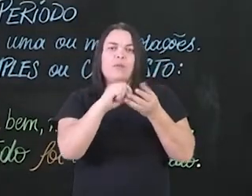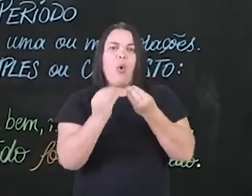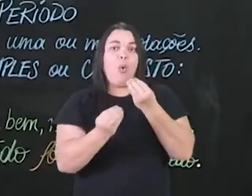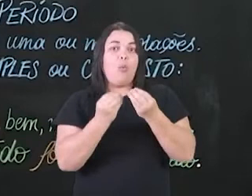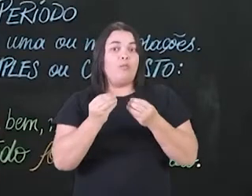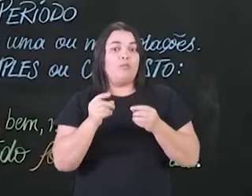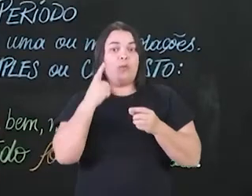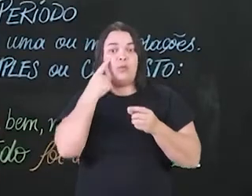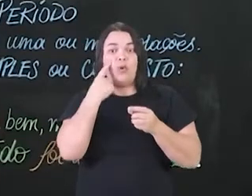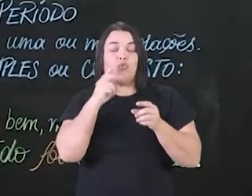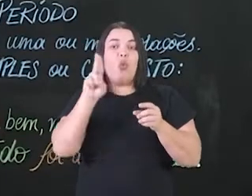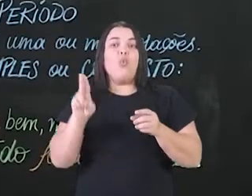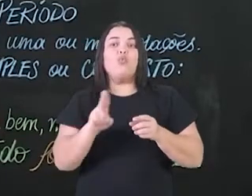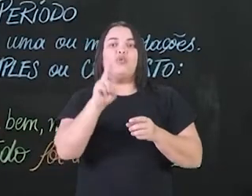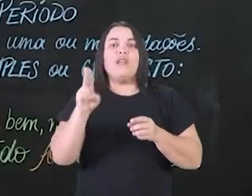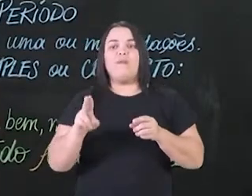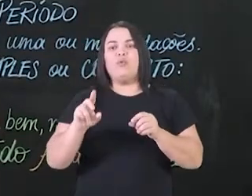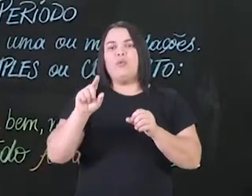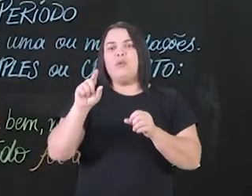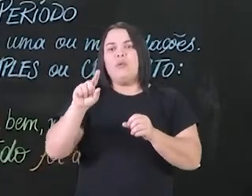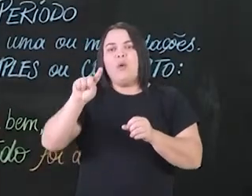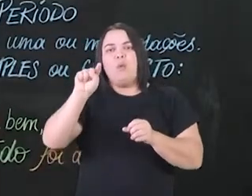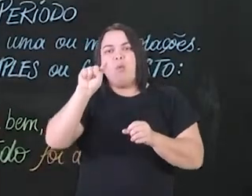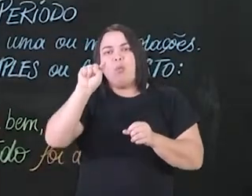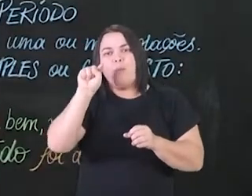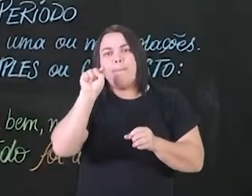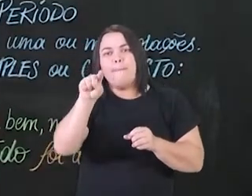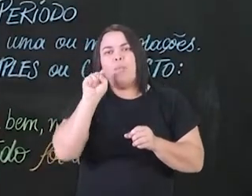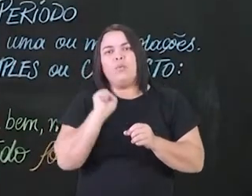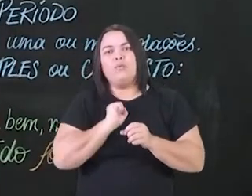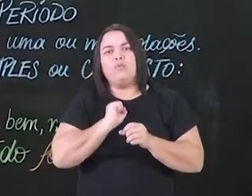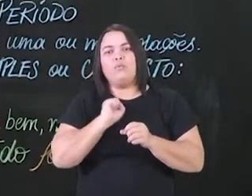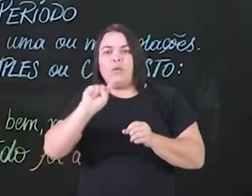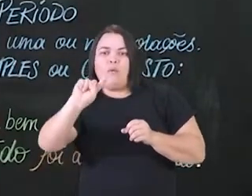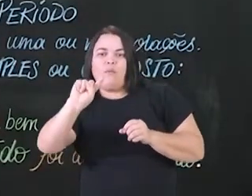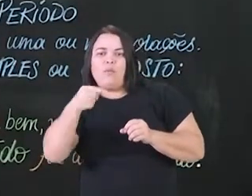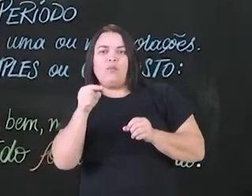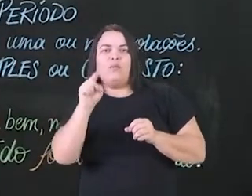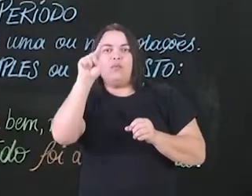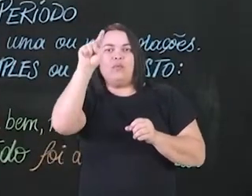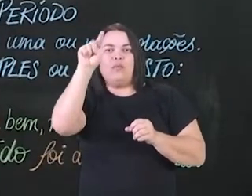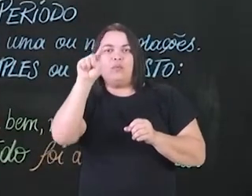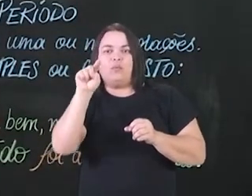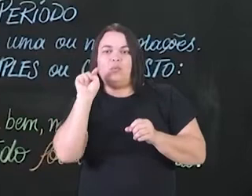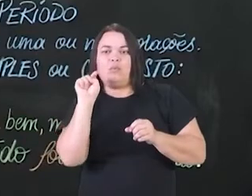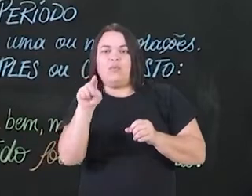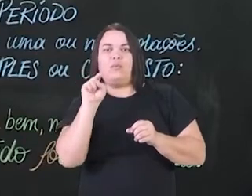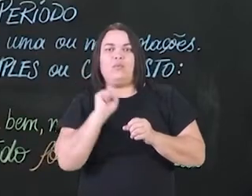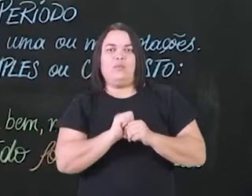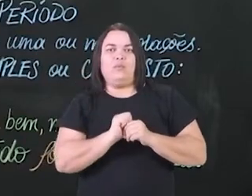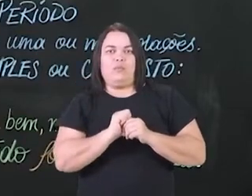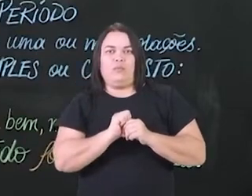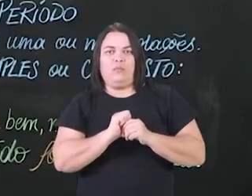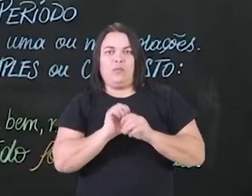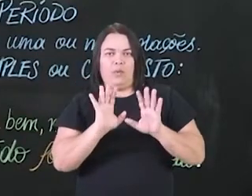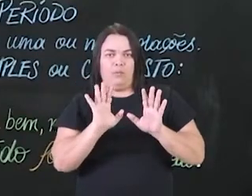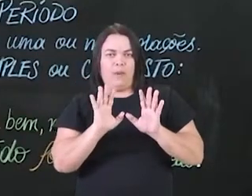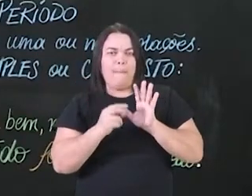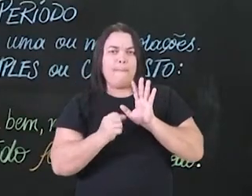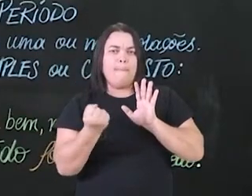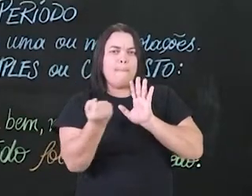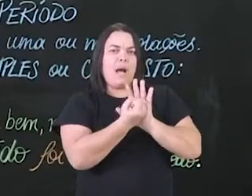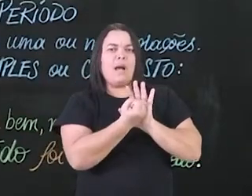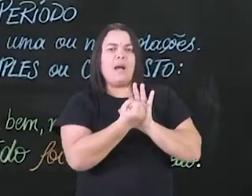sinais de pontuação para marcar quais os tipos de frase que a gente está utilizando. Antes de a gente compreender